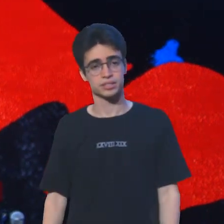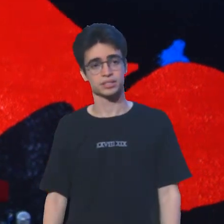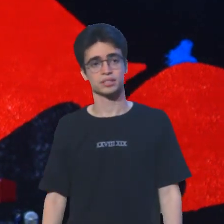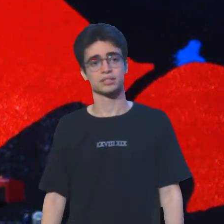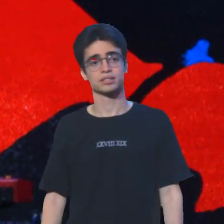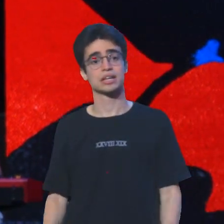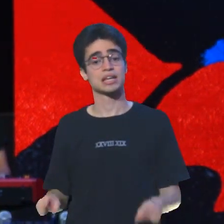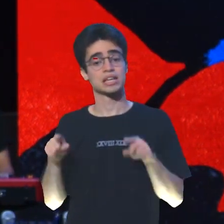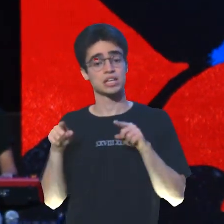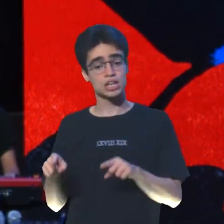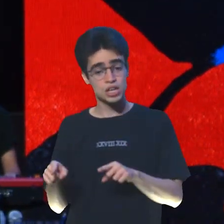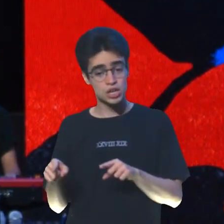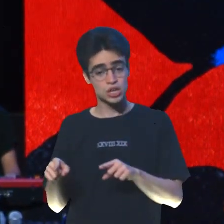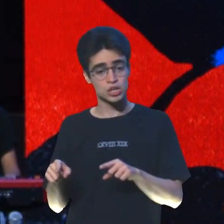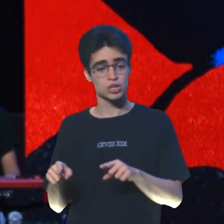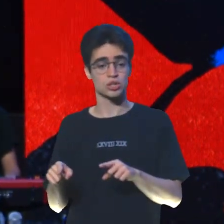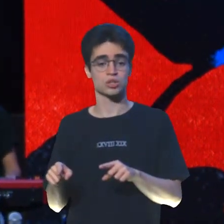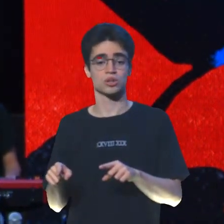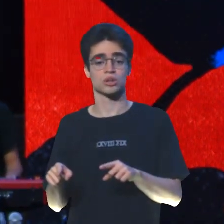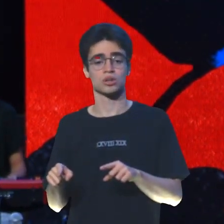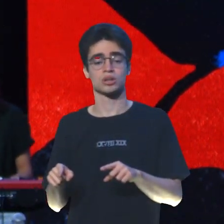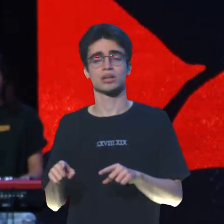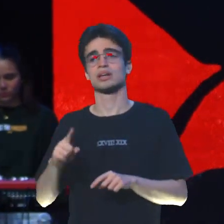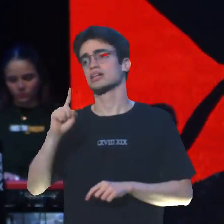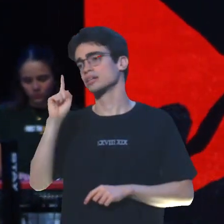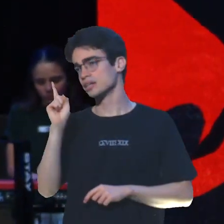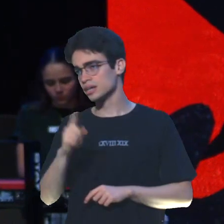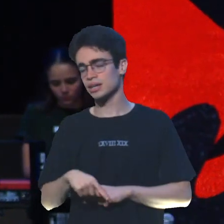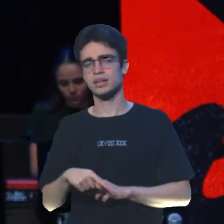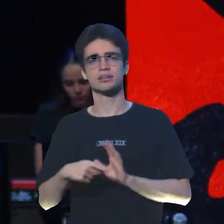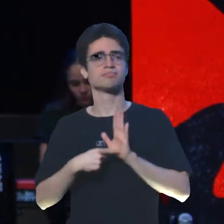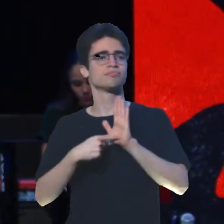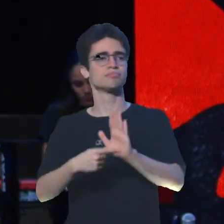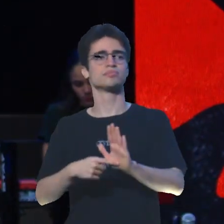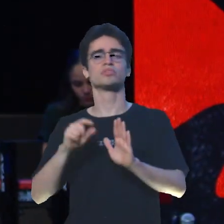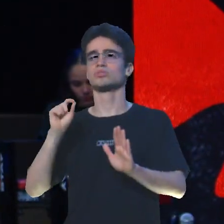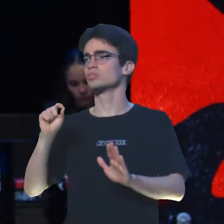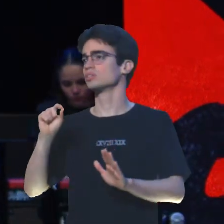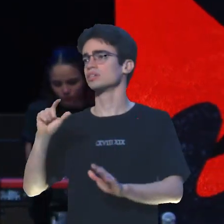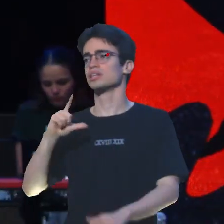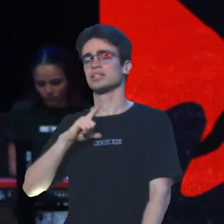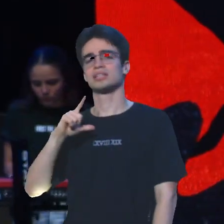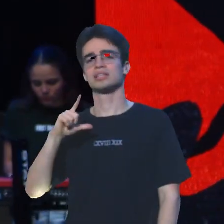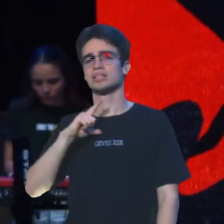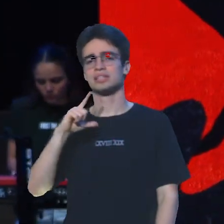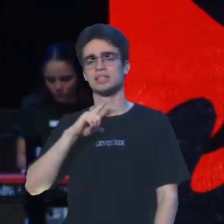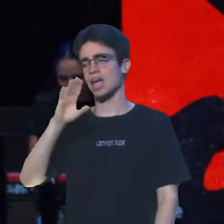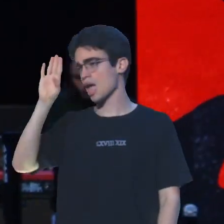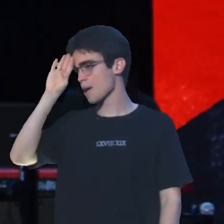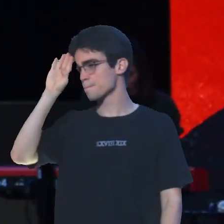aí está um dos maiores atos de rebeldia de Moisés.